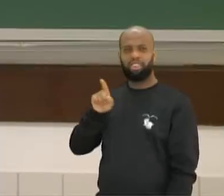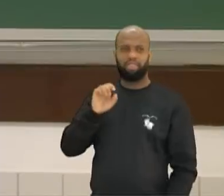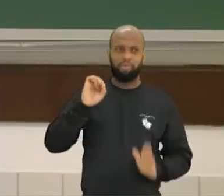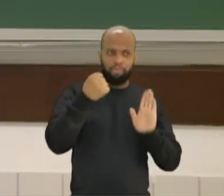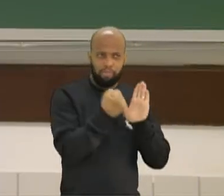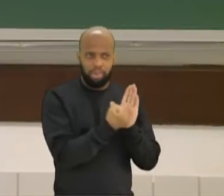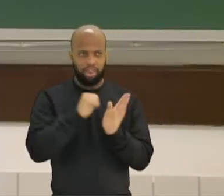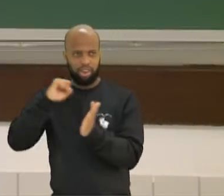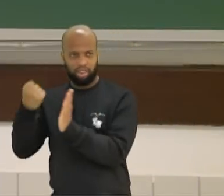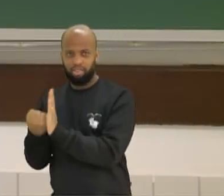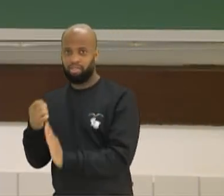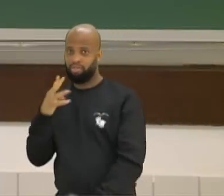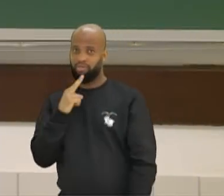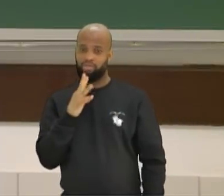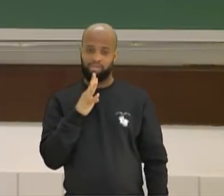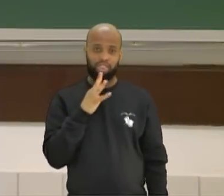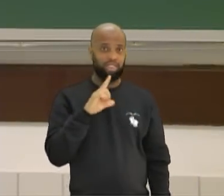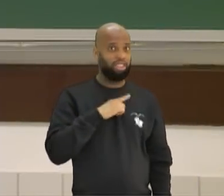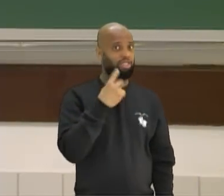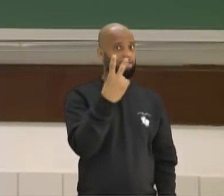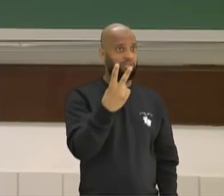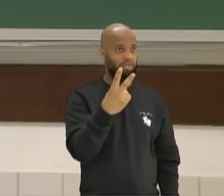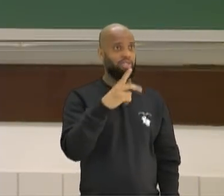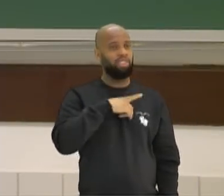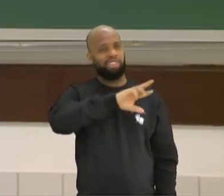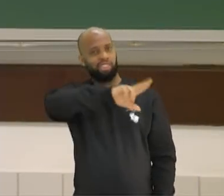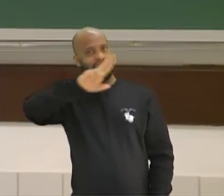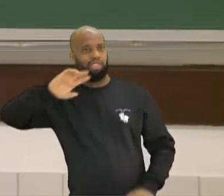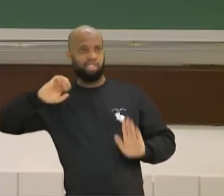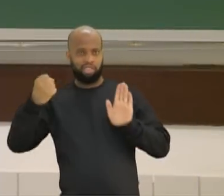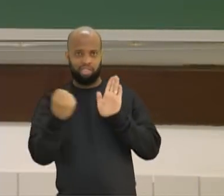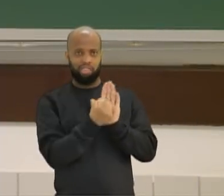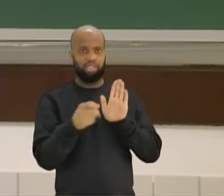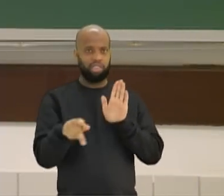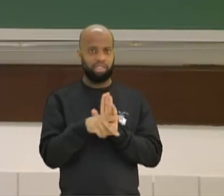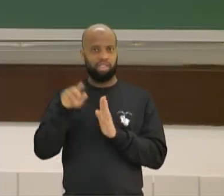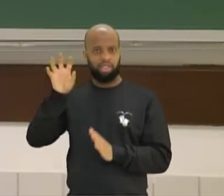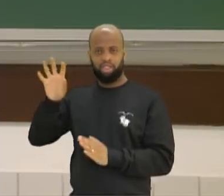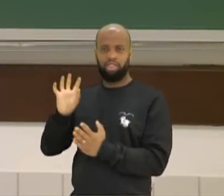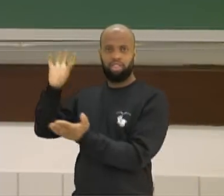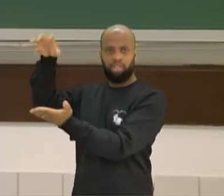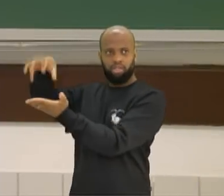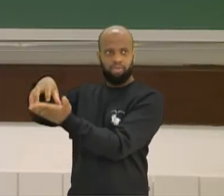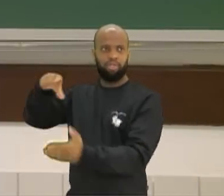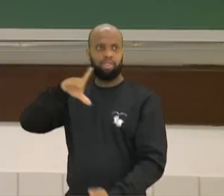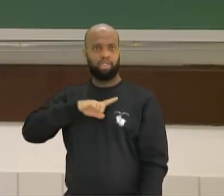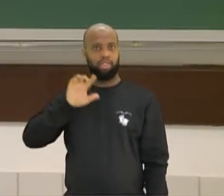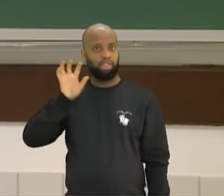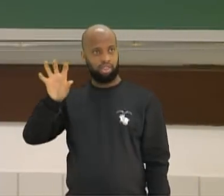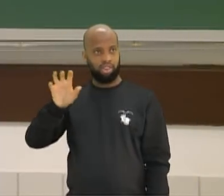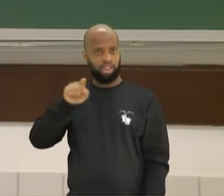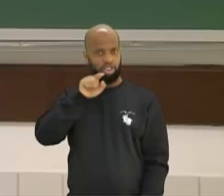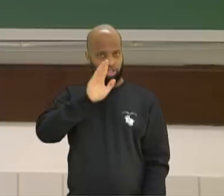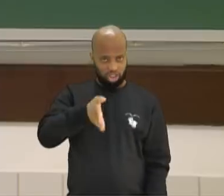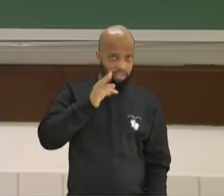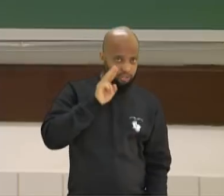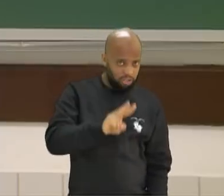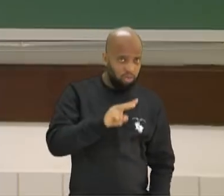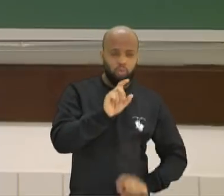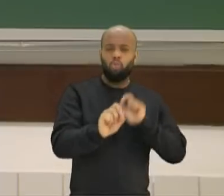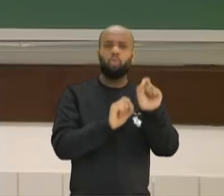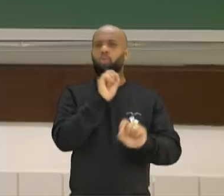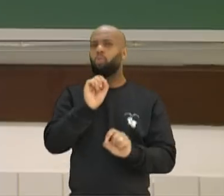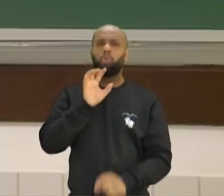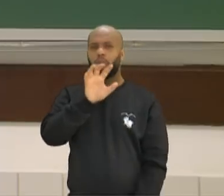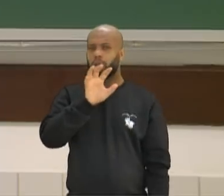você já viu esse símbolo? São dois. Na verdade tem vários símbolos dessa ONG aqui. Então tem esse, aquele ali. Será que você já viu? Que ONG